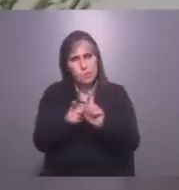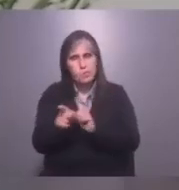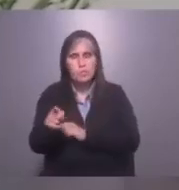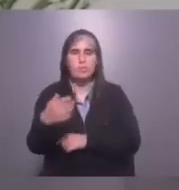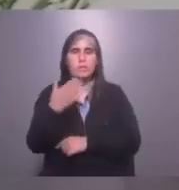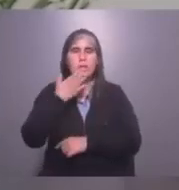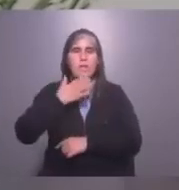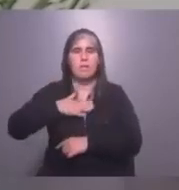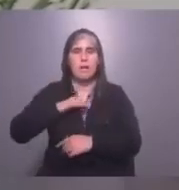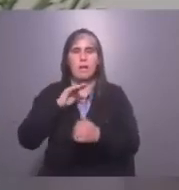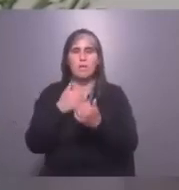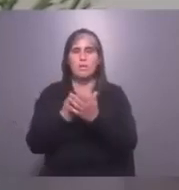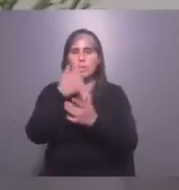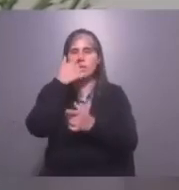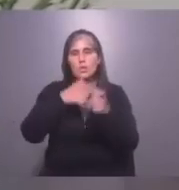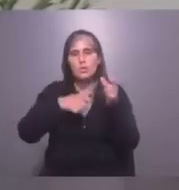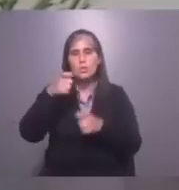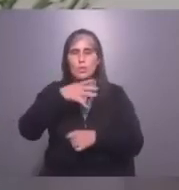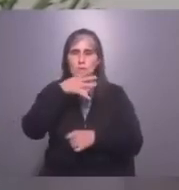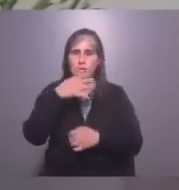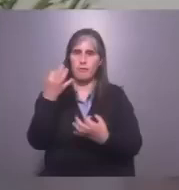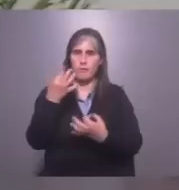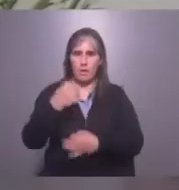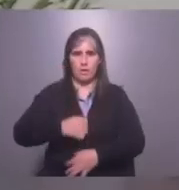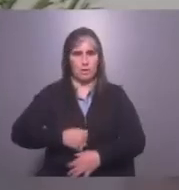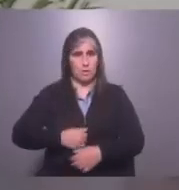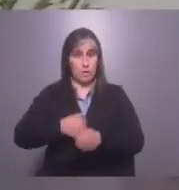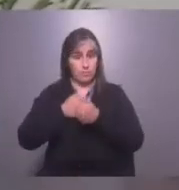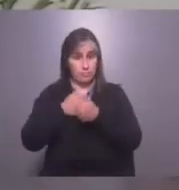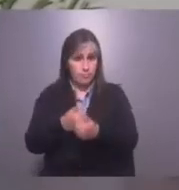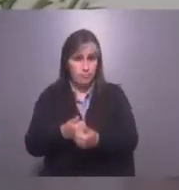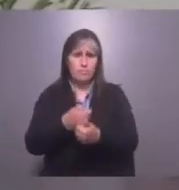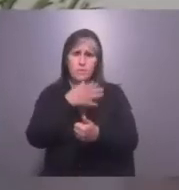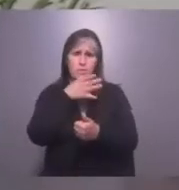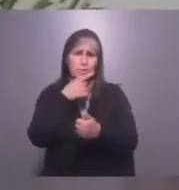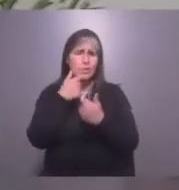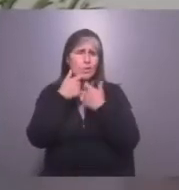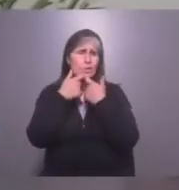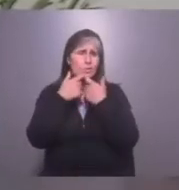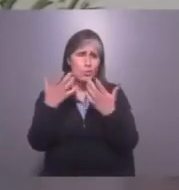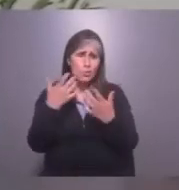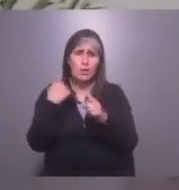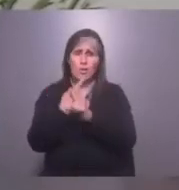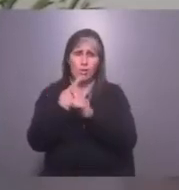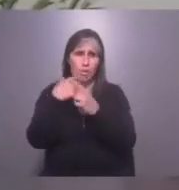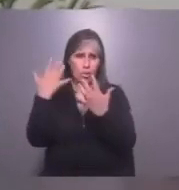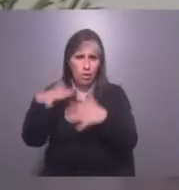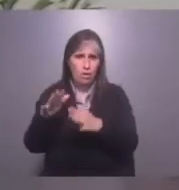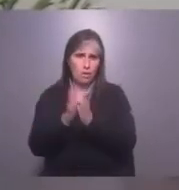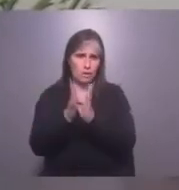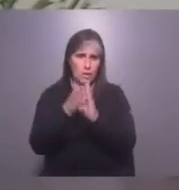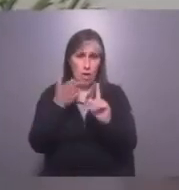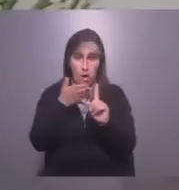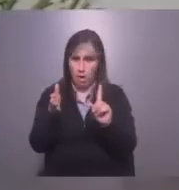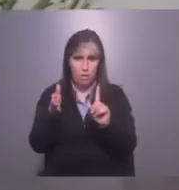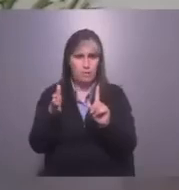concedei a quantos se declaram cristãos que, rejeitando tudo o que é indigno deste nome,